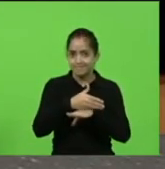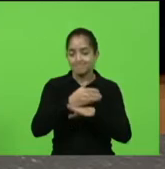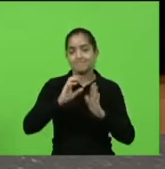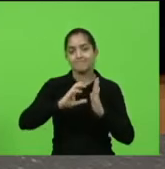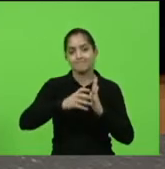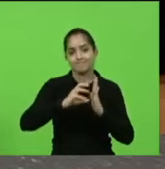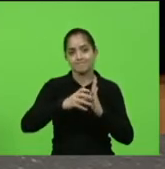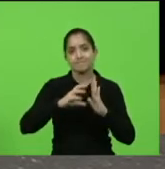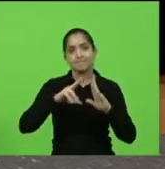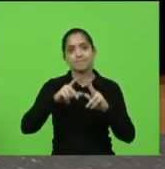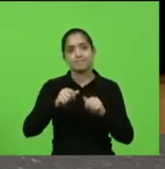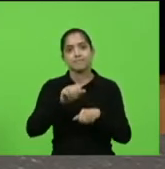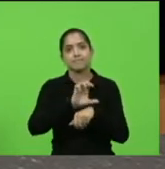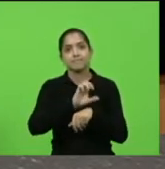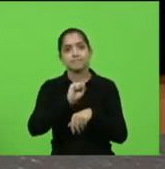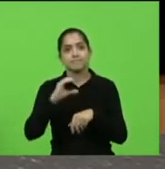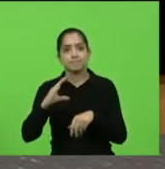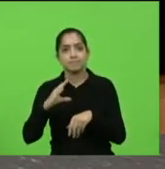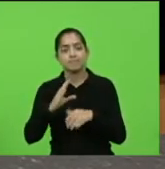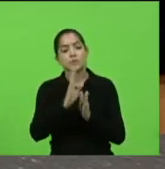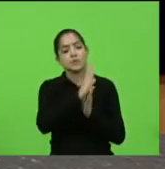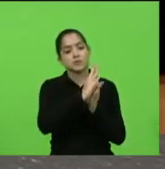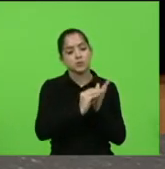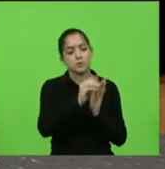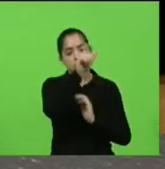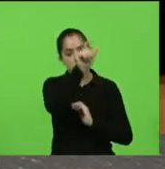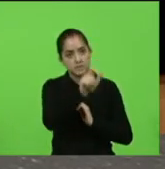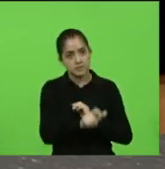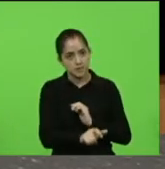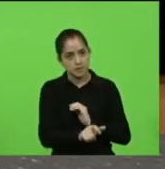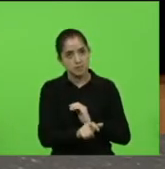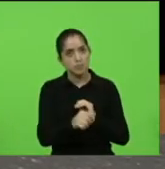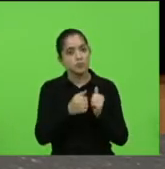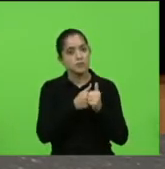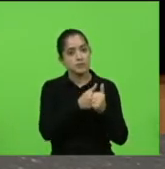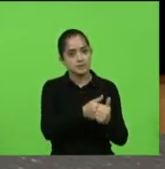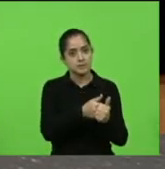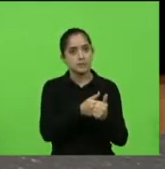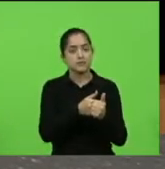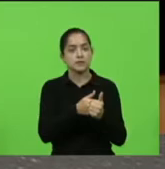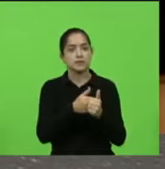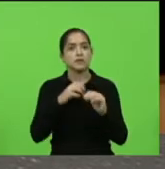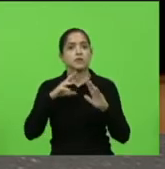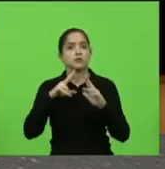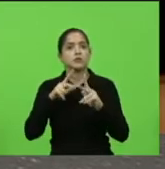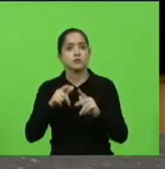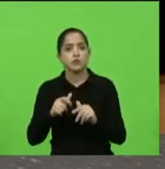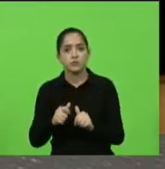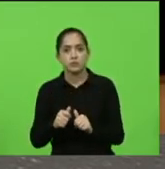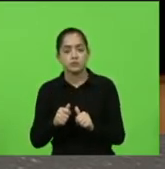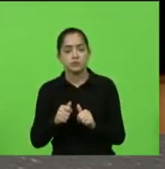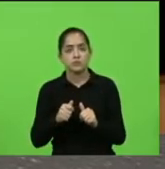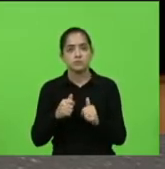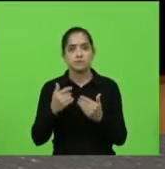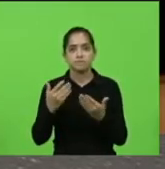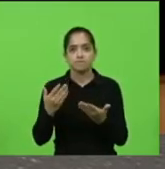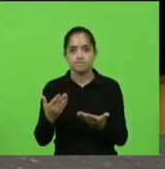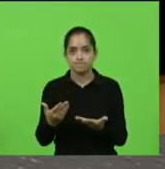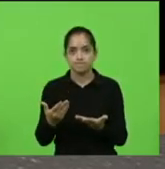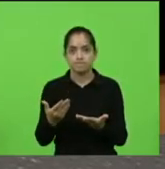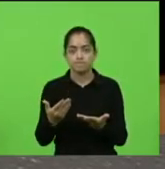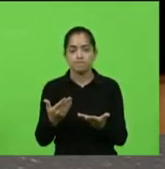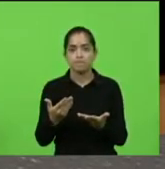nosso estado. Deixa um exemplo a ser seguido por todos nós. Nos